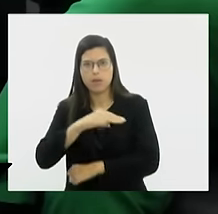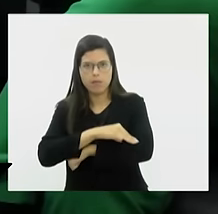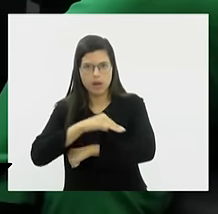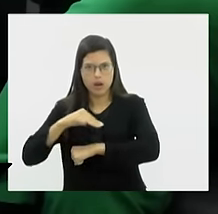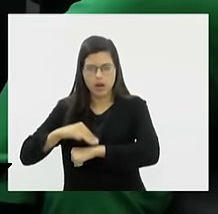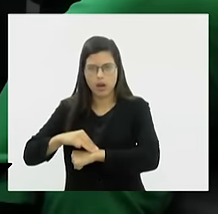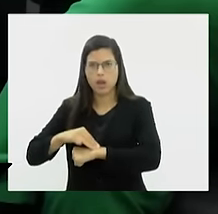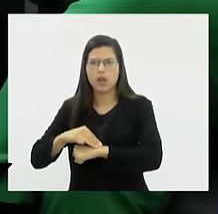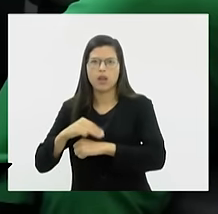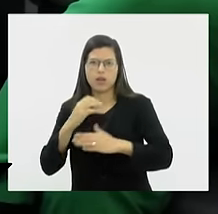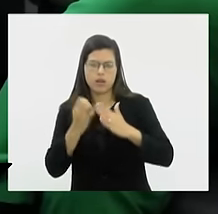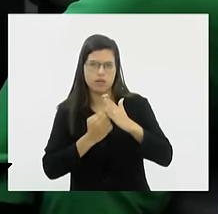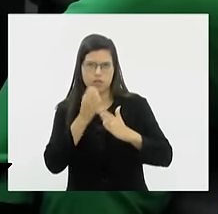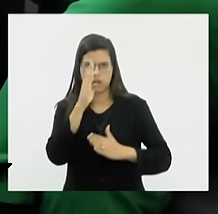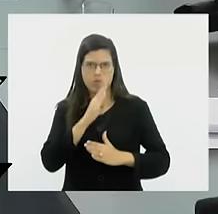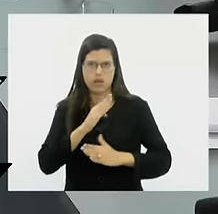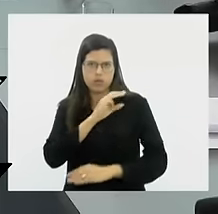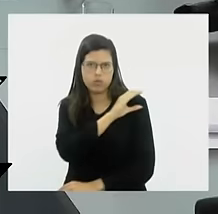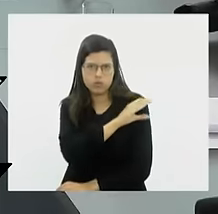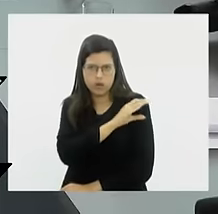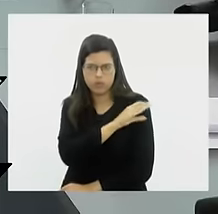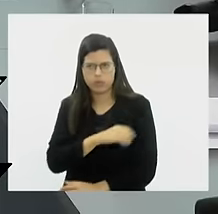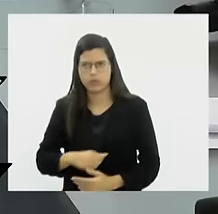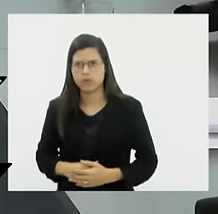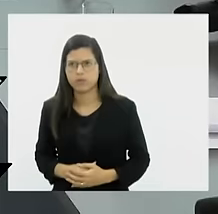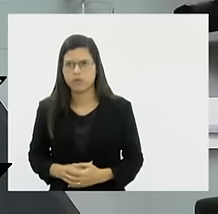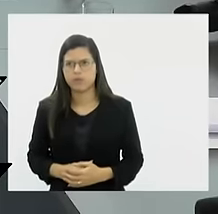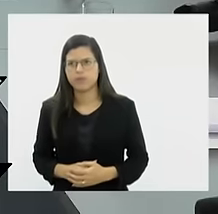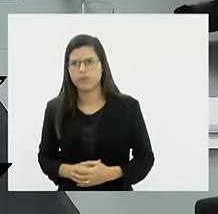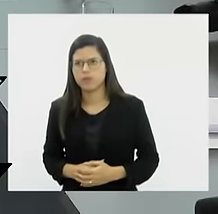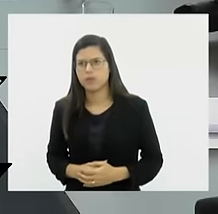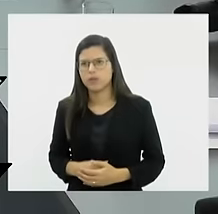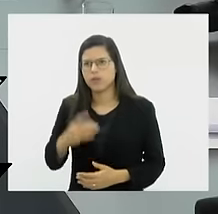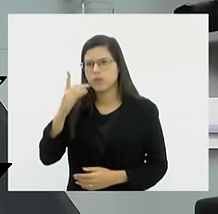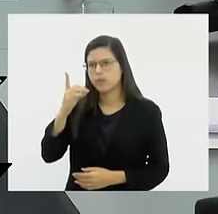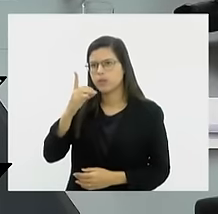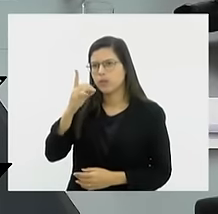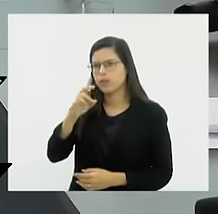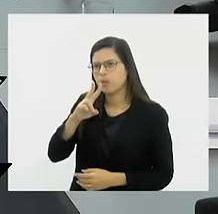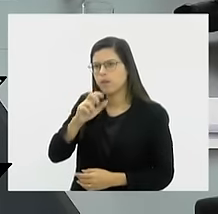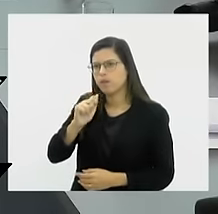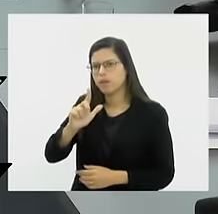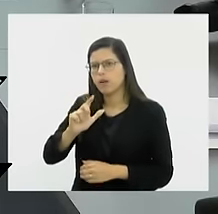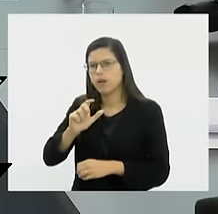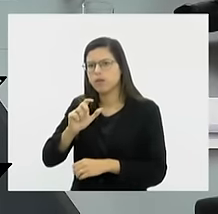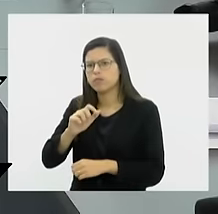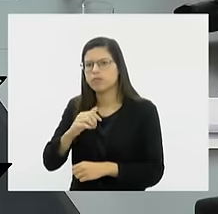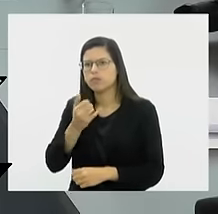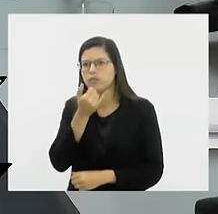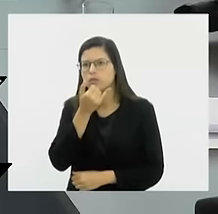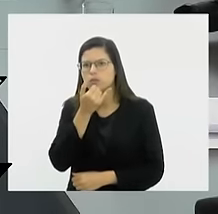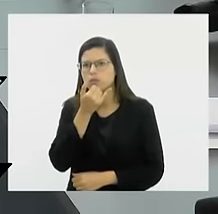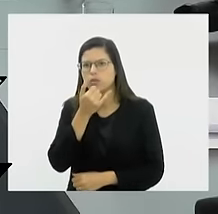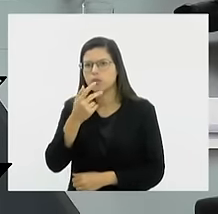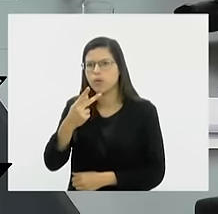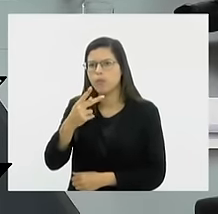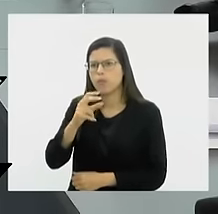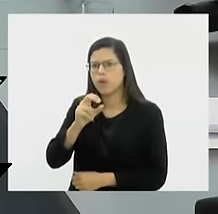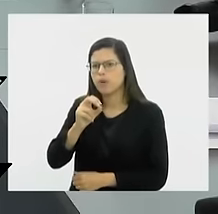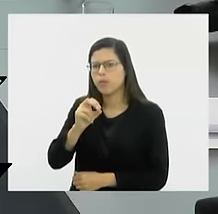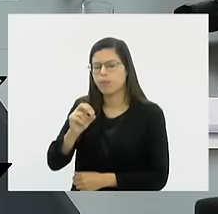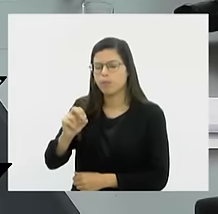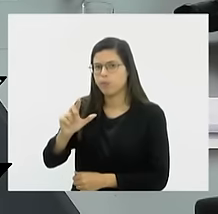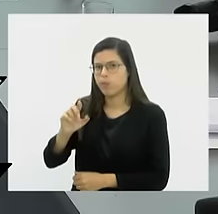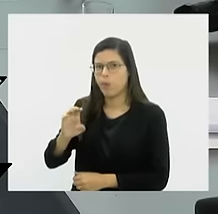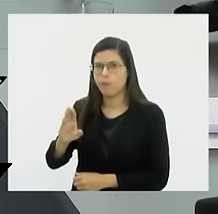de Campos. Presidente, só mais uma deputado pergunta. Deputado Val, só um segundo. Desculpa, deputado Pobel. Tudo jóia, só rapidinho.